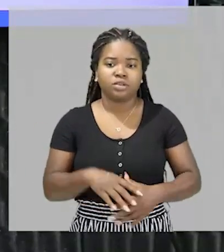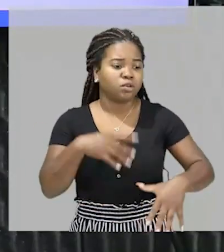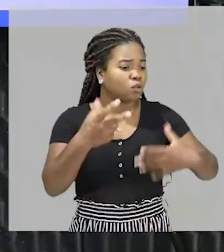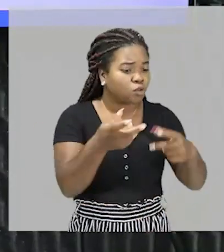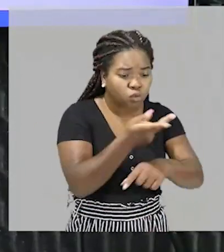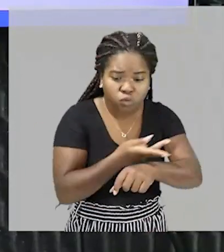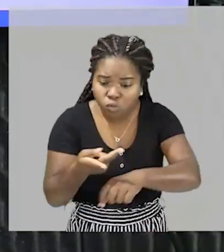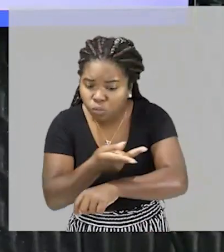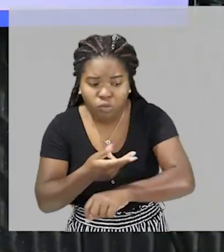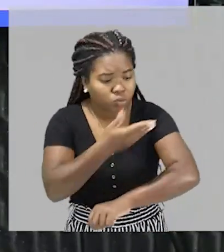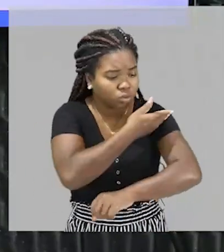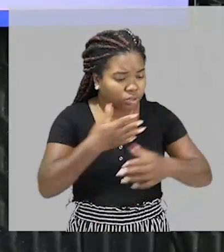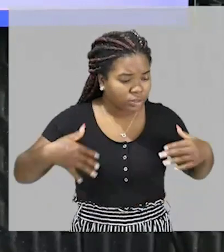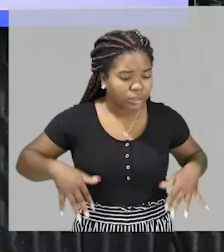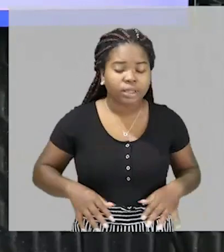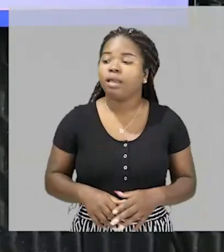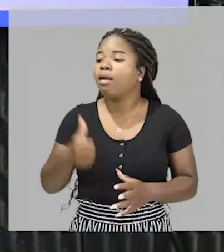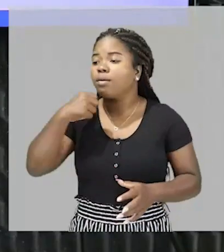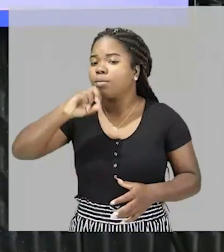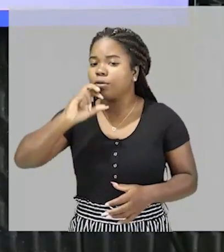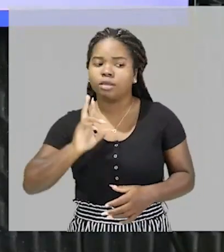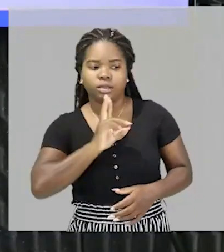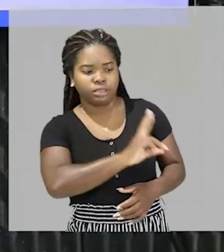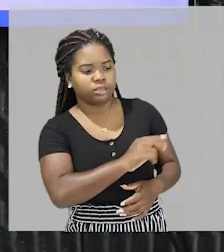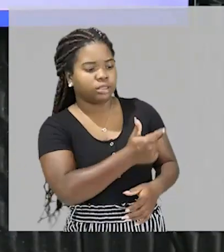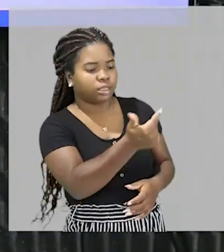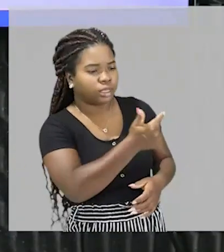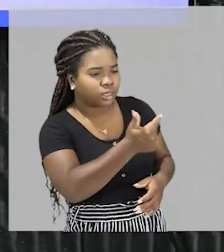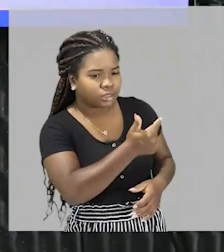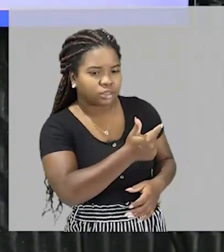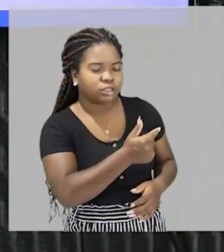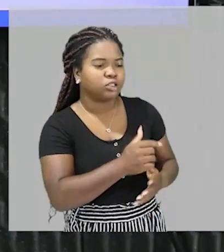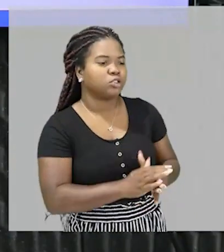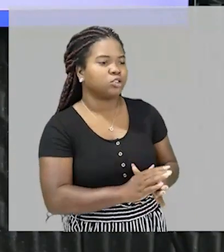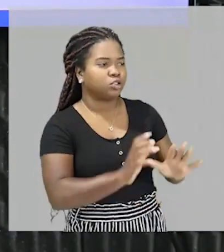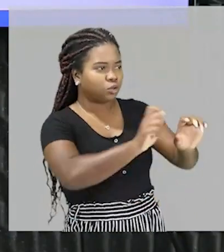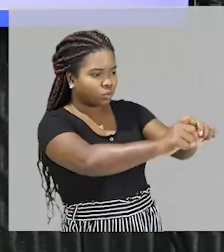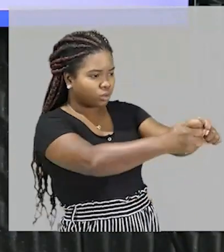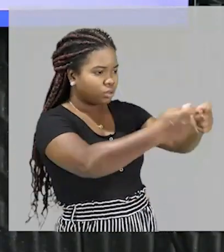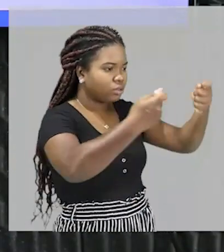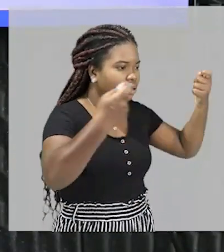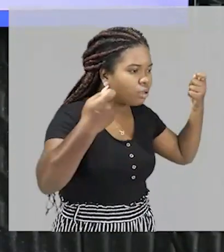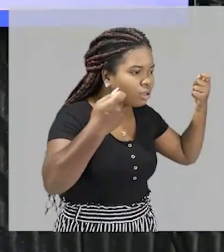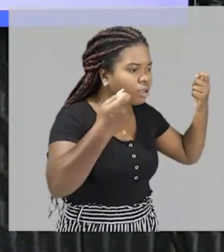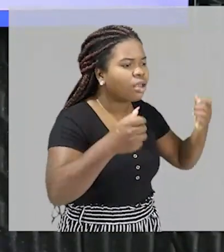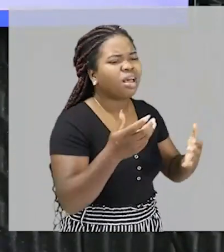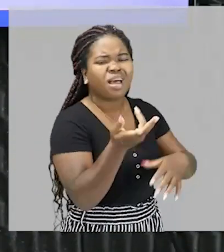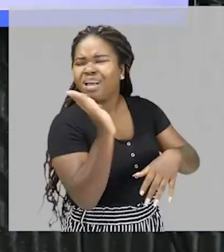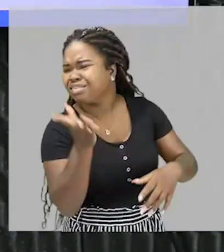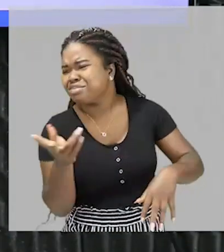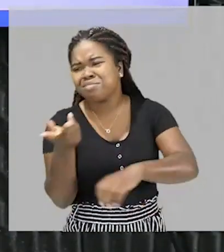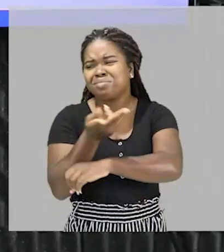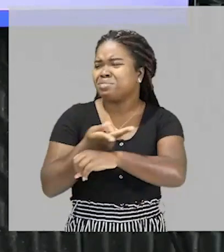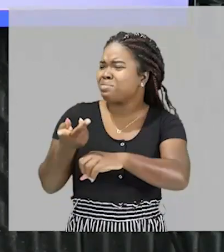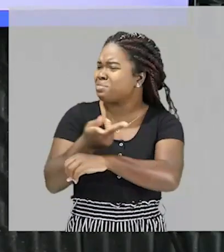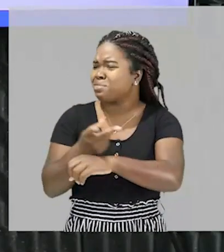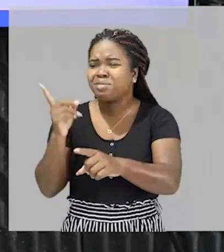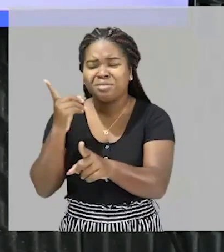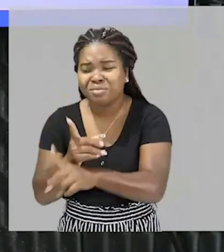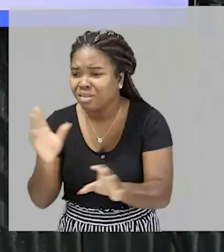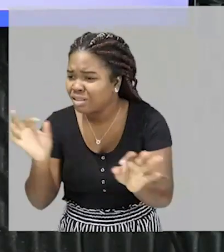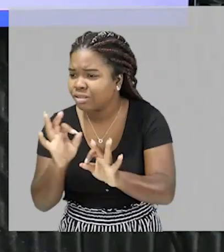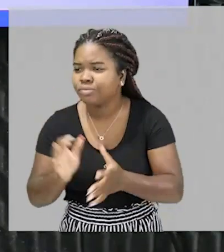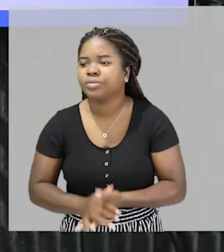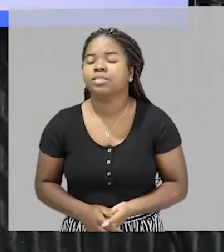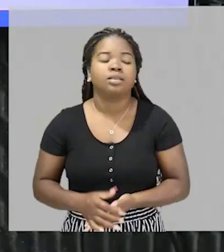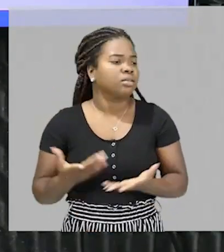camisa agora? Aí a mãe responde, está na segunda gaveta ali do guarda-roupa, do armário, né? Ah, eu já procurei, eu não